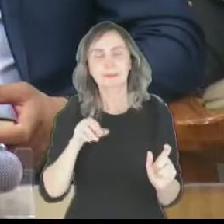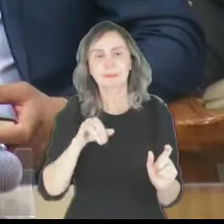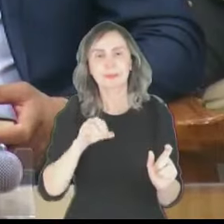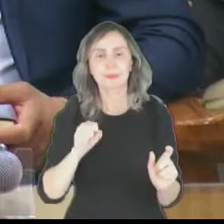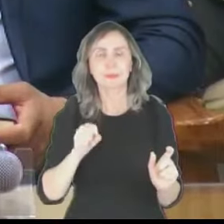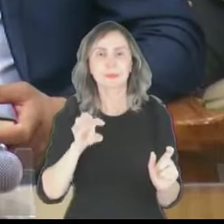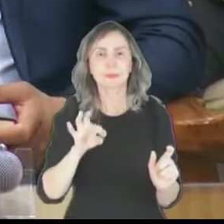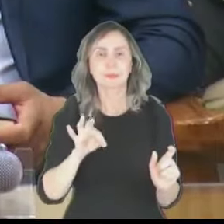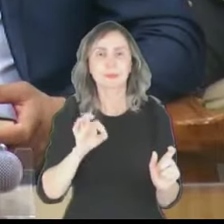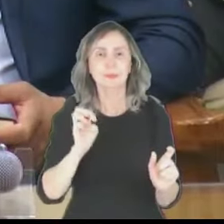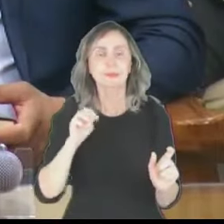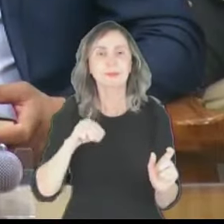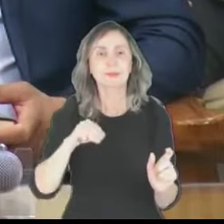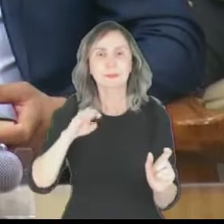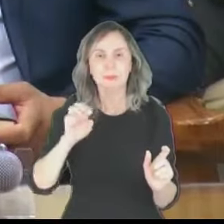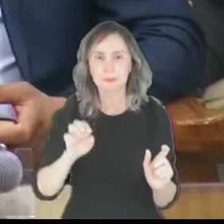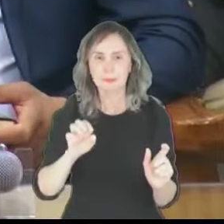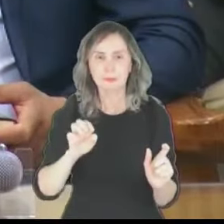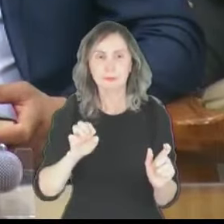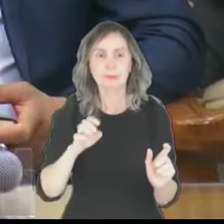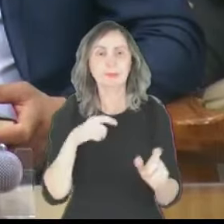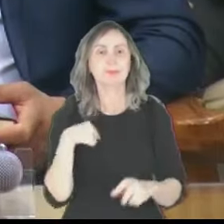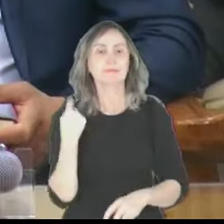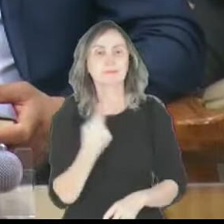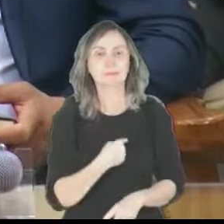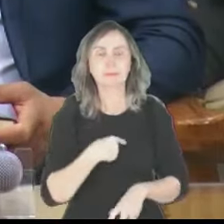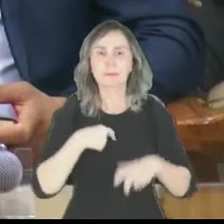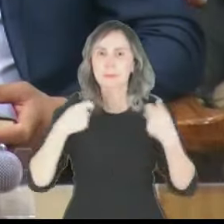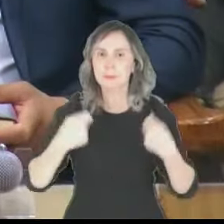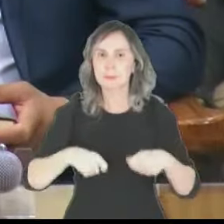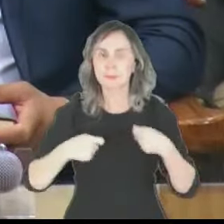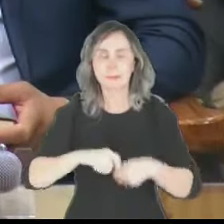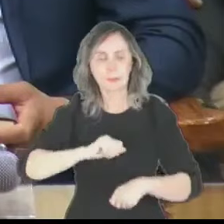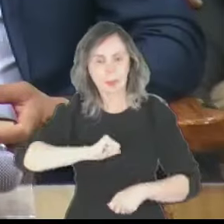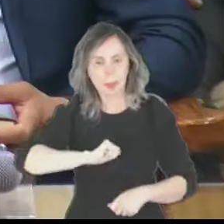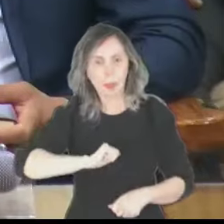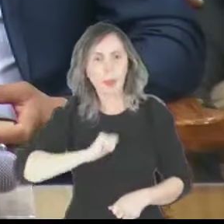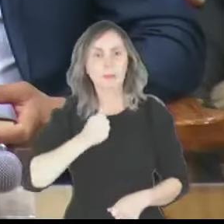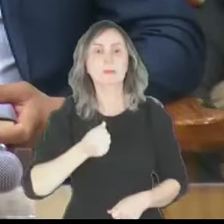Nós temos que tomar uma atitude, um posicionamento.